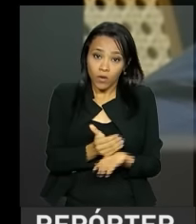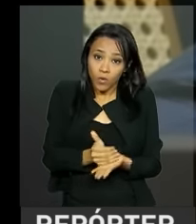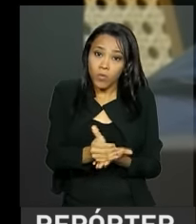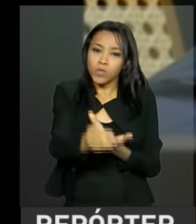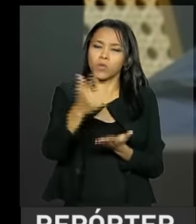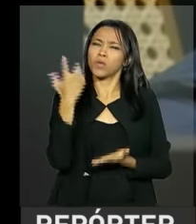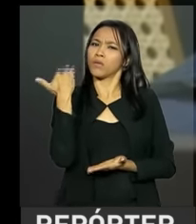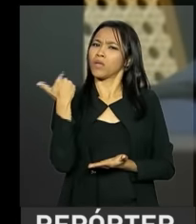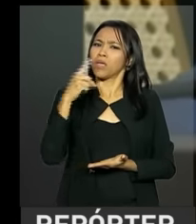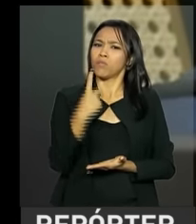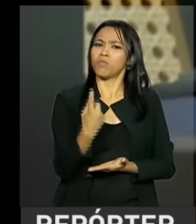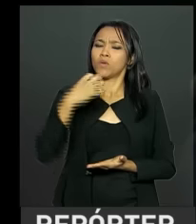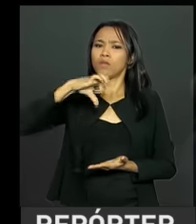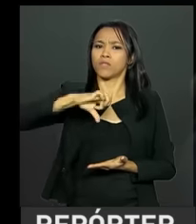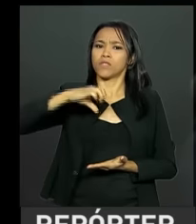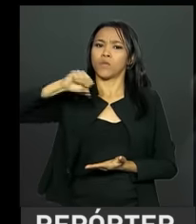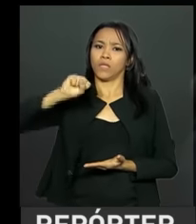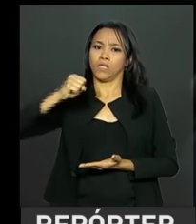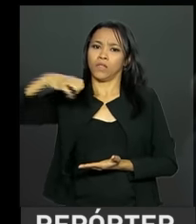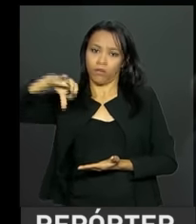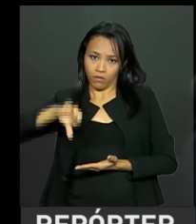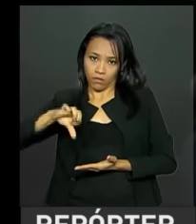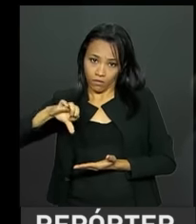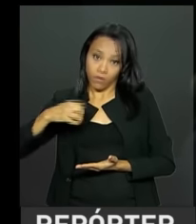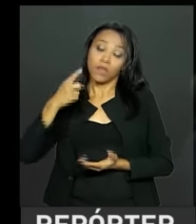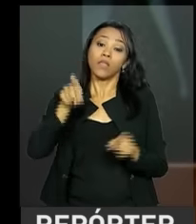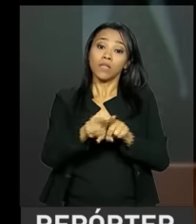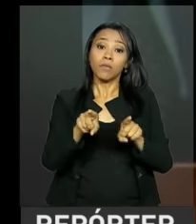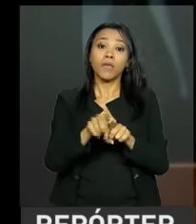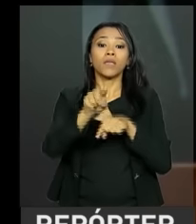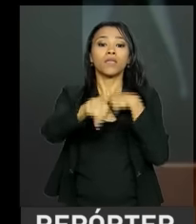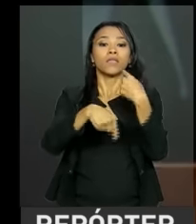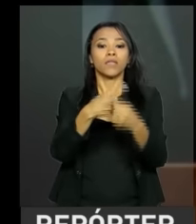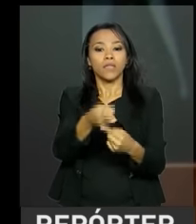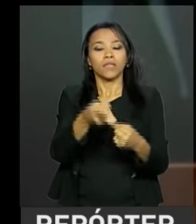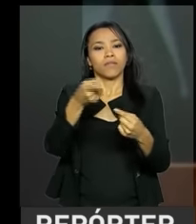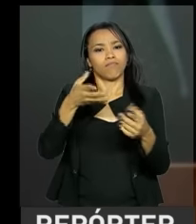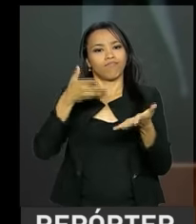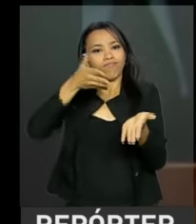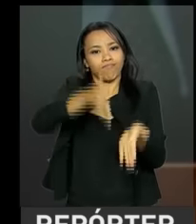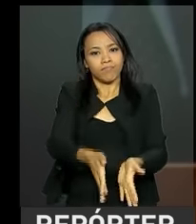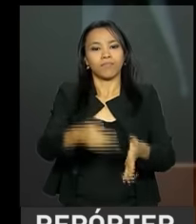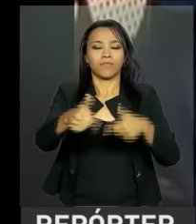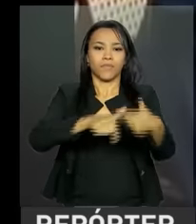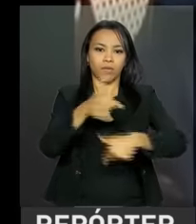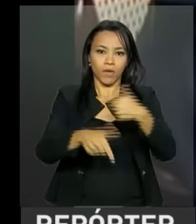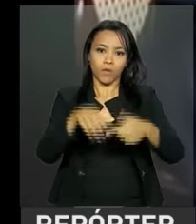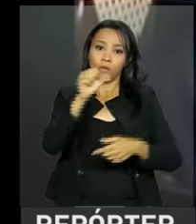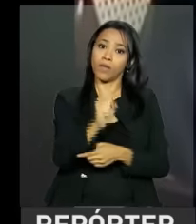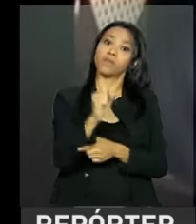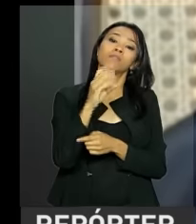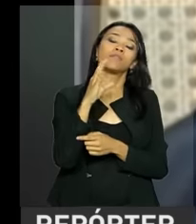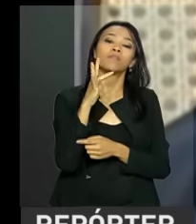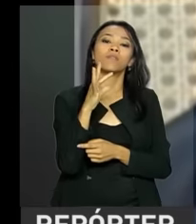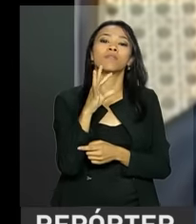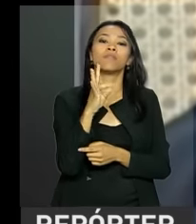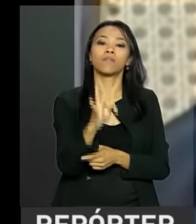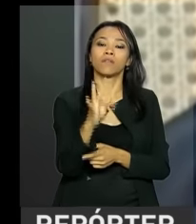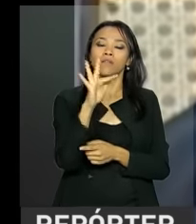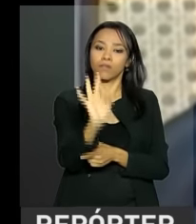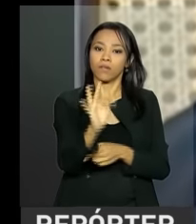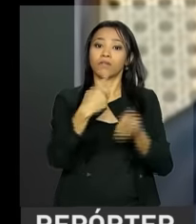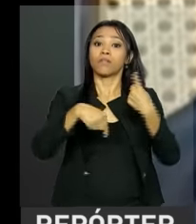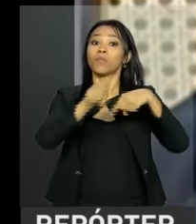em 1989 teoriza vasque integrou também o Superior Tribunal de Justiça em 2012 foi